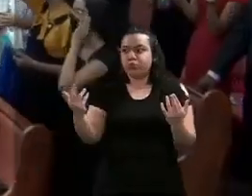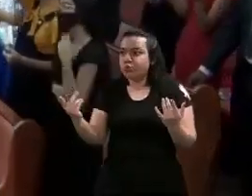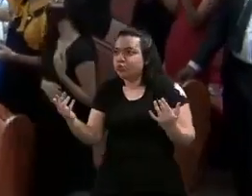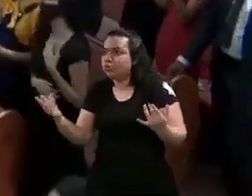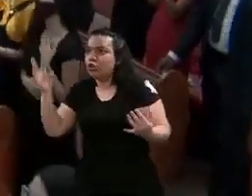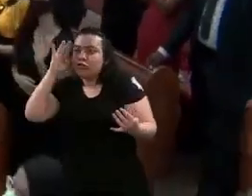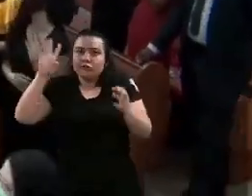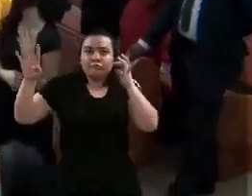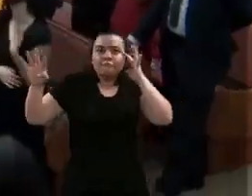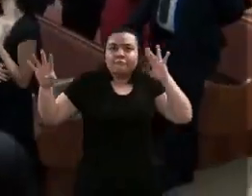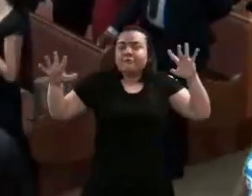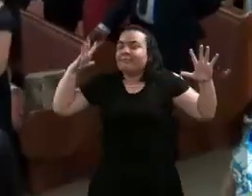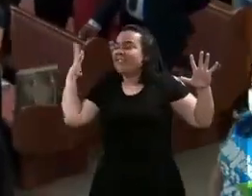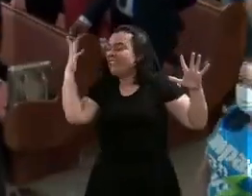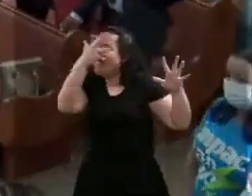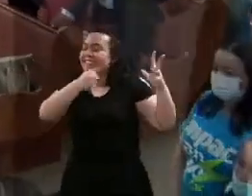que era lindo